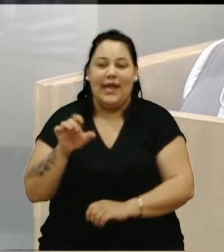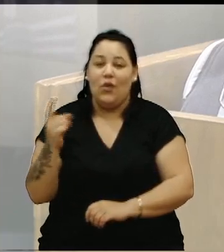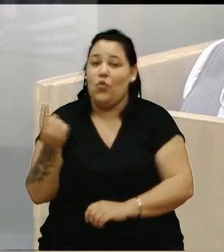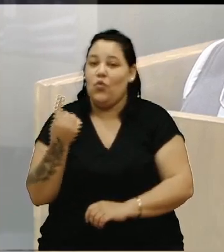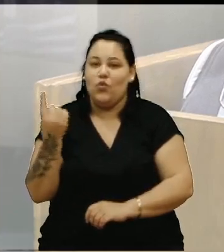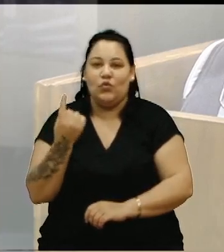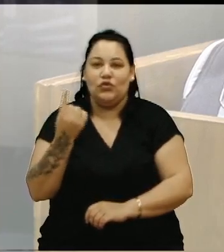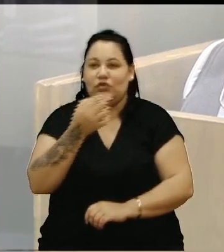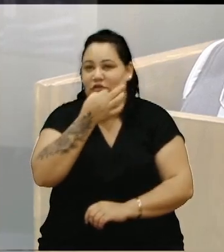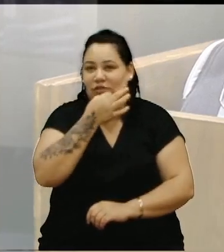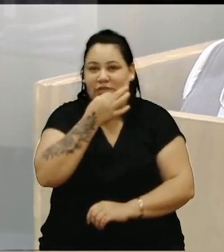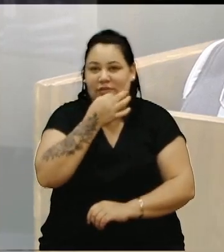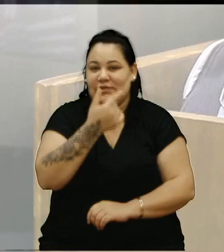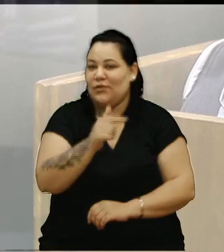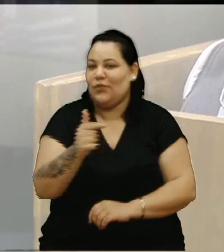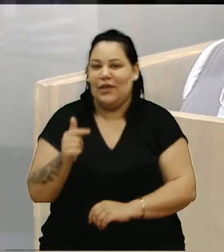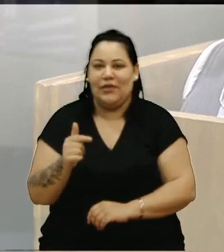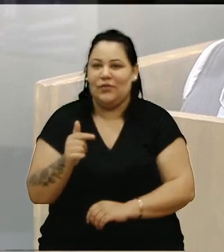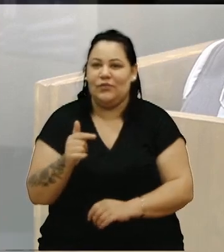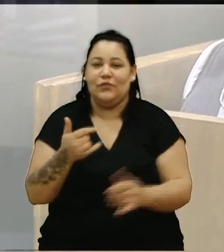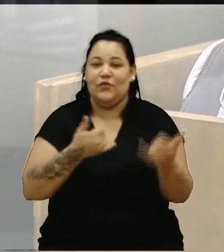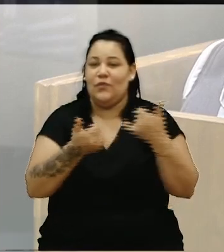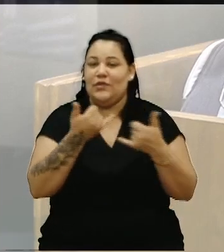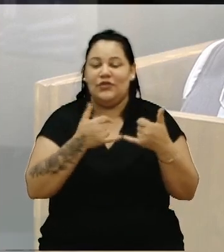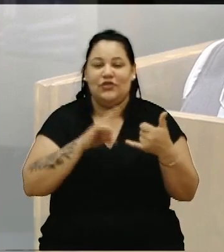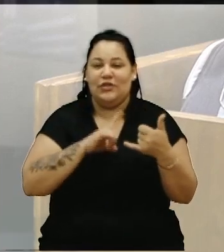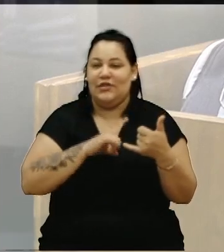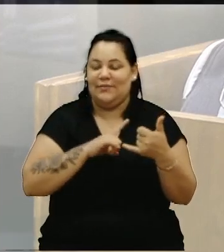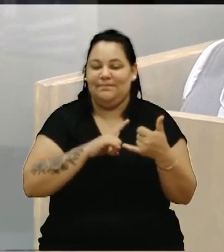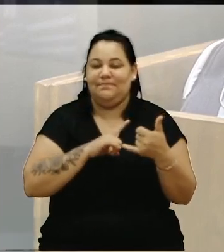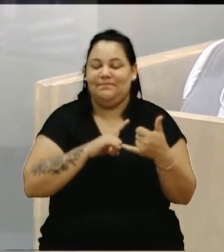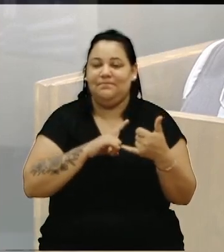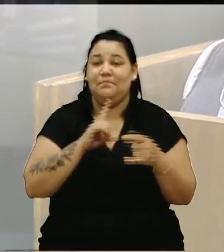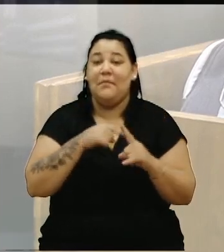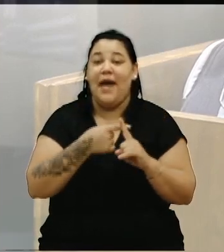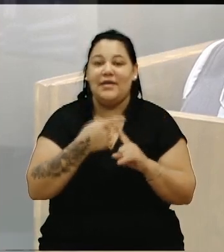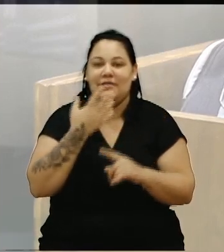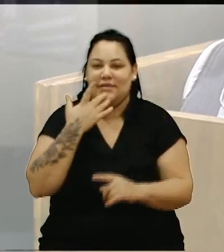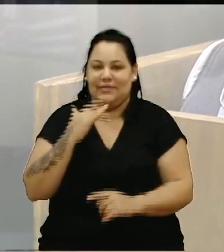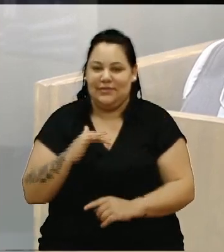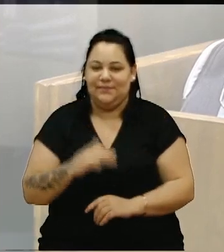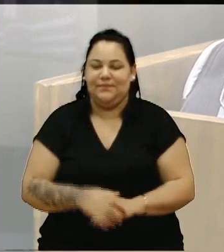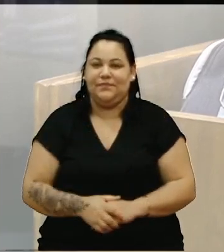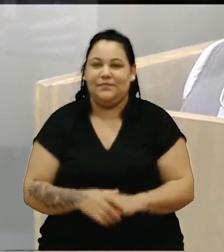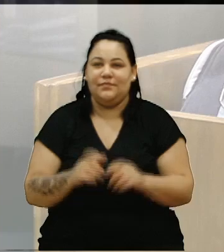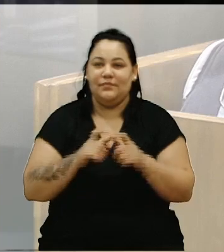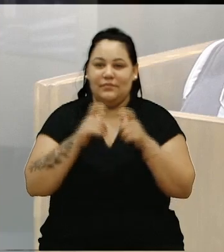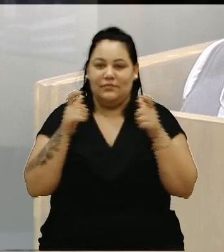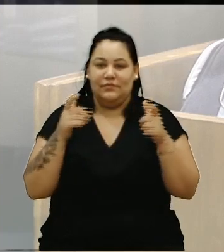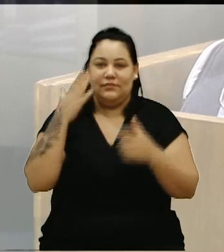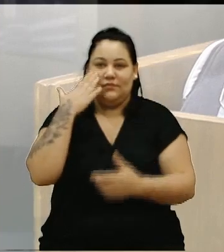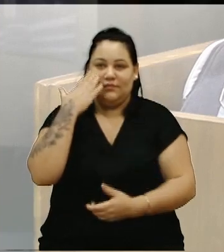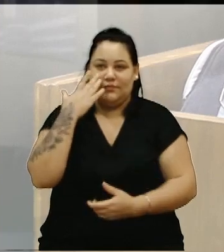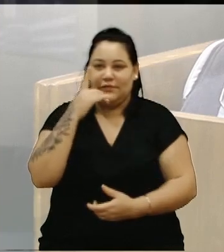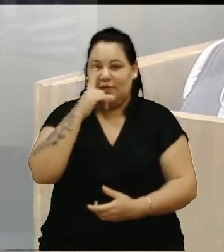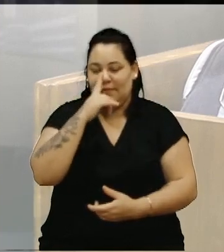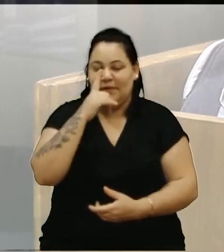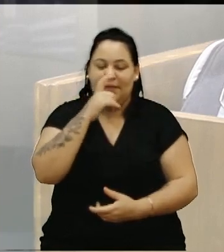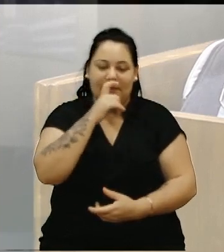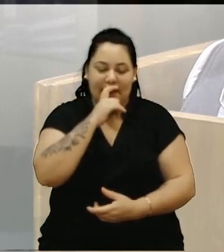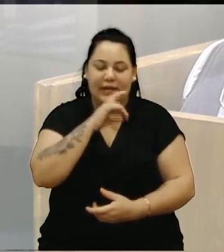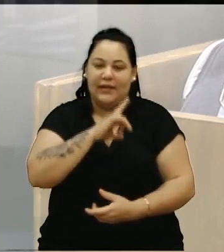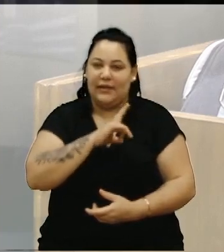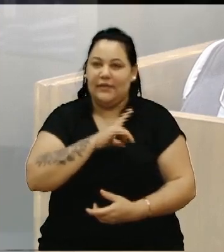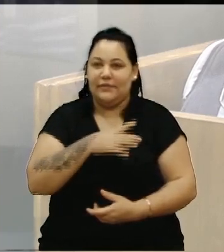Não tenho outras informações de ter mais outro. Então, aqui a grande maioria, sei que é pai, que tem filhos,